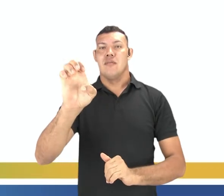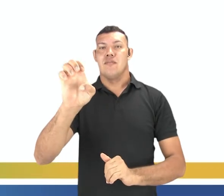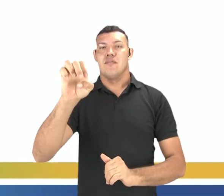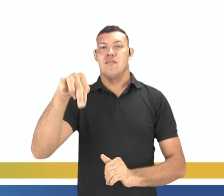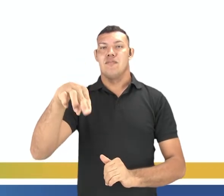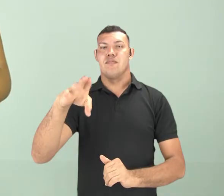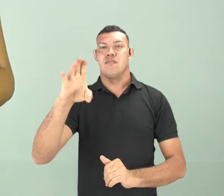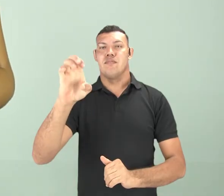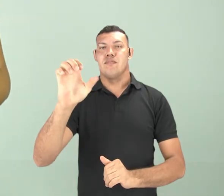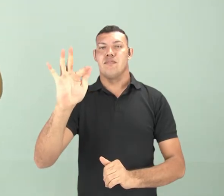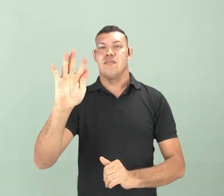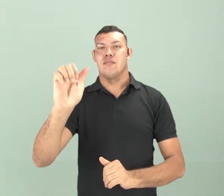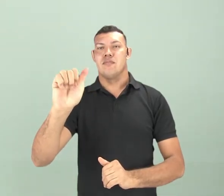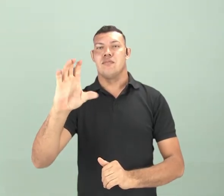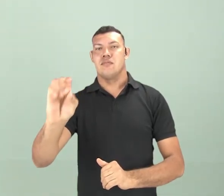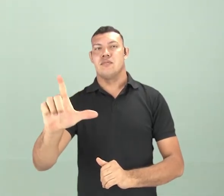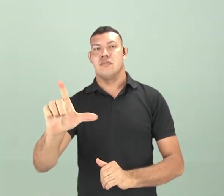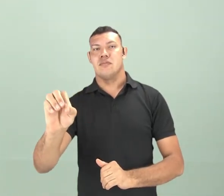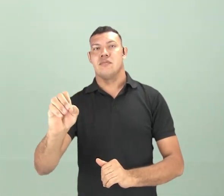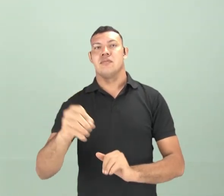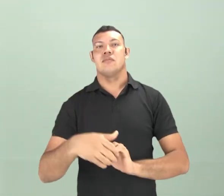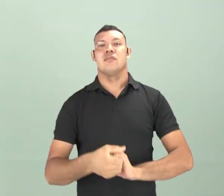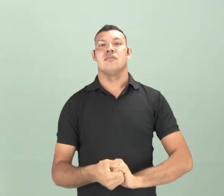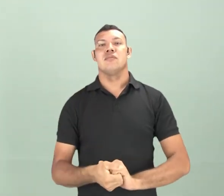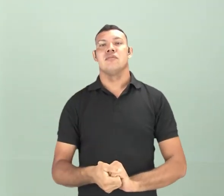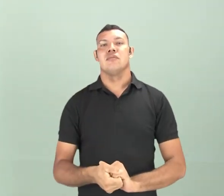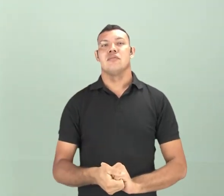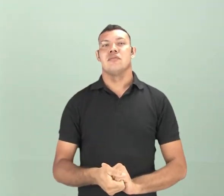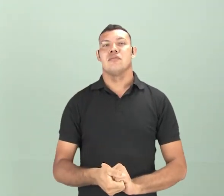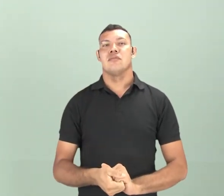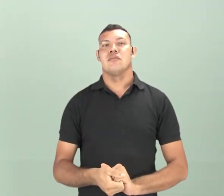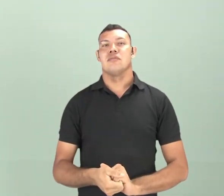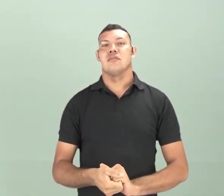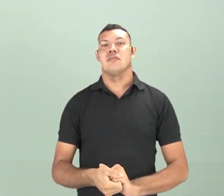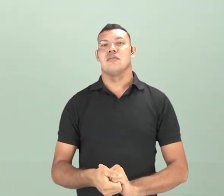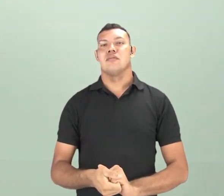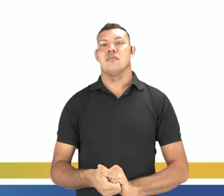encefalo são as partes que compõem o sistema nervoso.